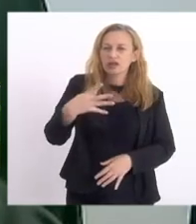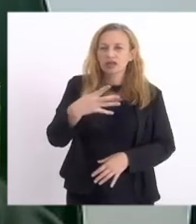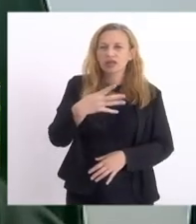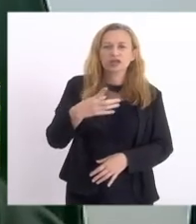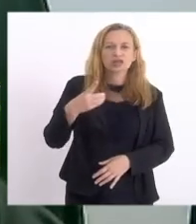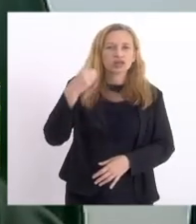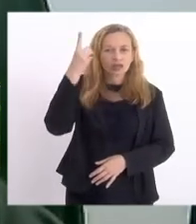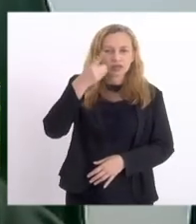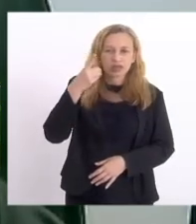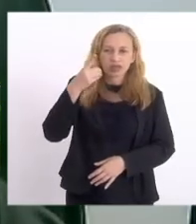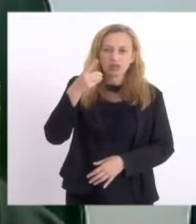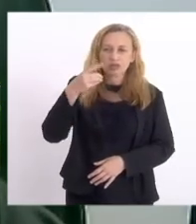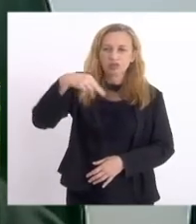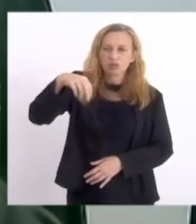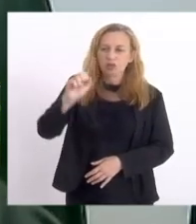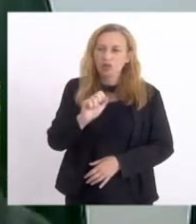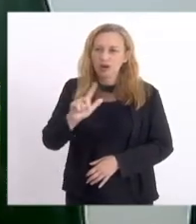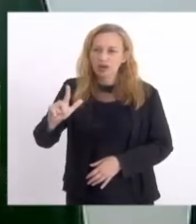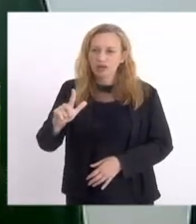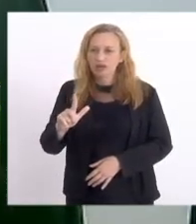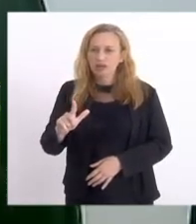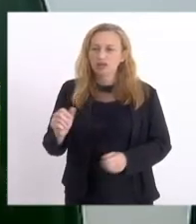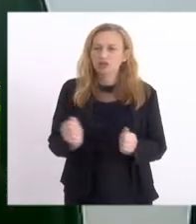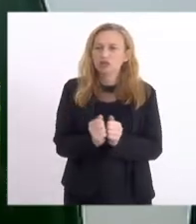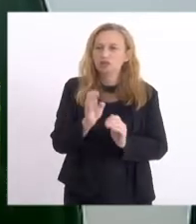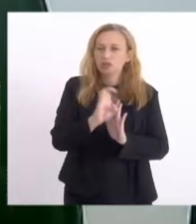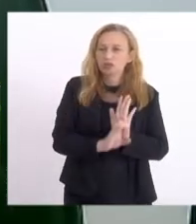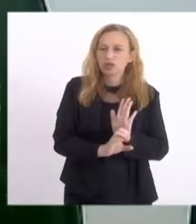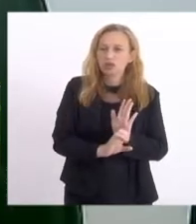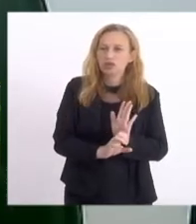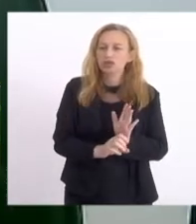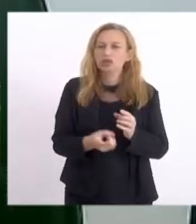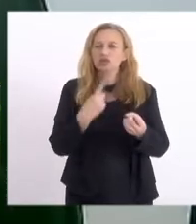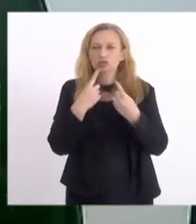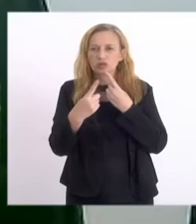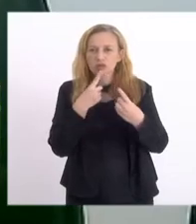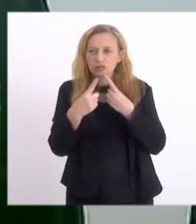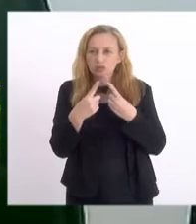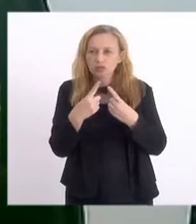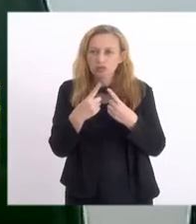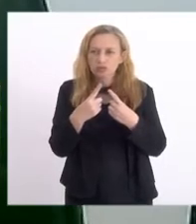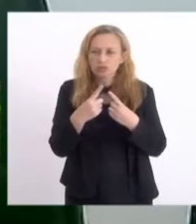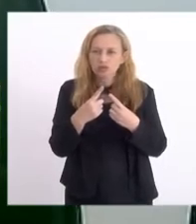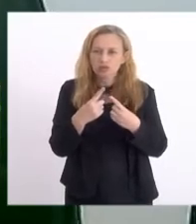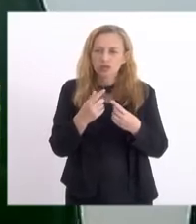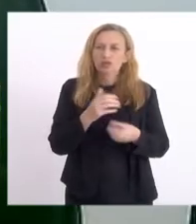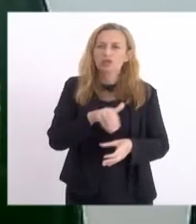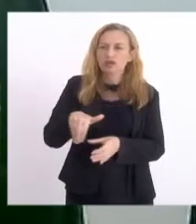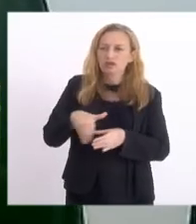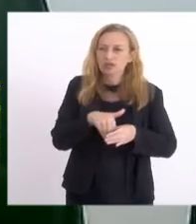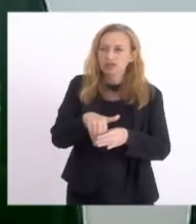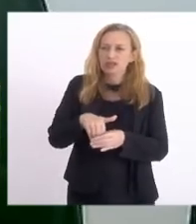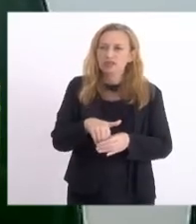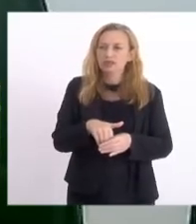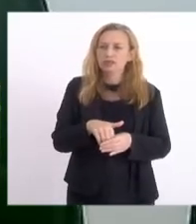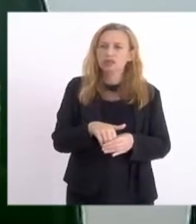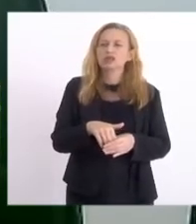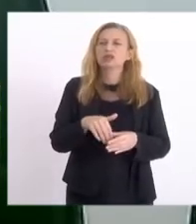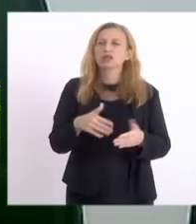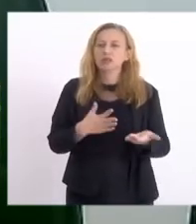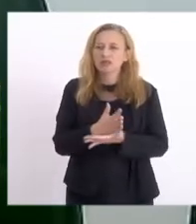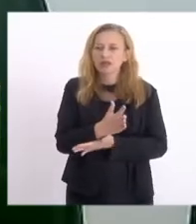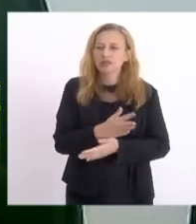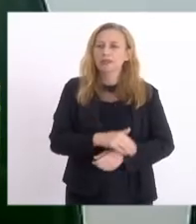Daniel Carvalho, parecer pela constitucionalidade com emenda. Em discussão, em votação,